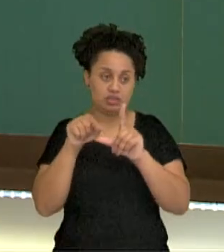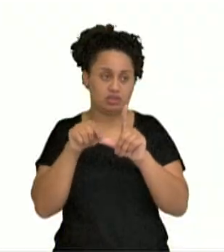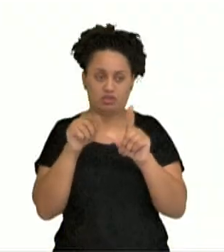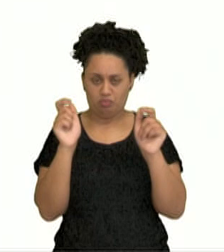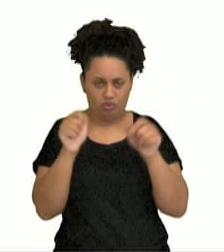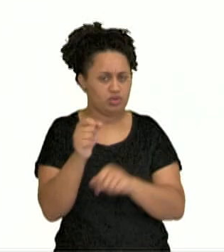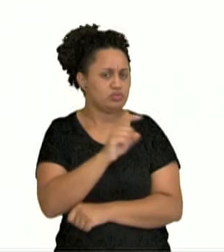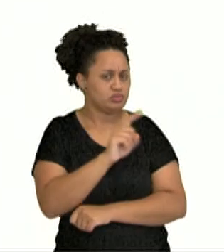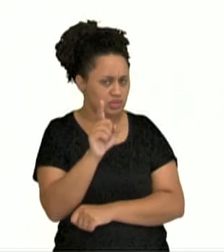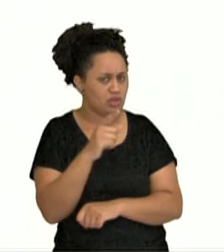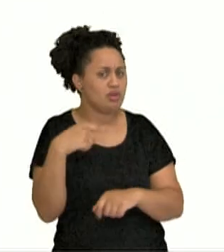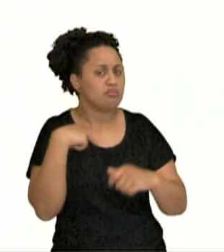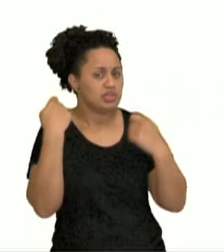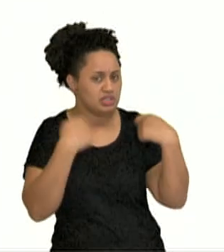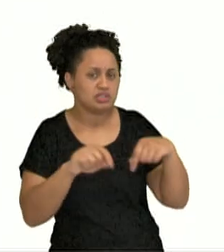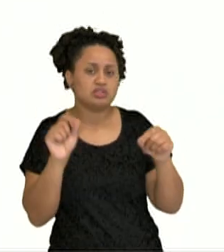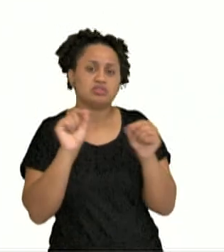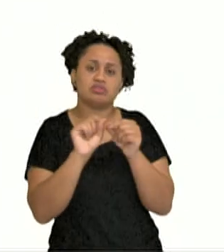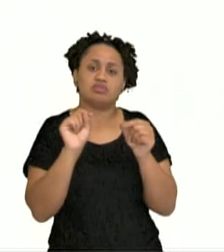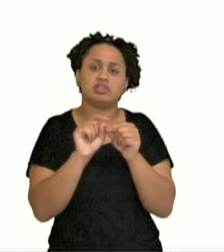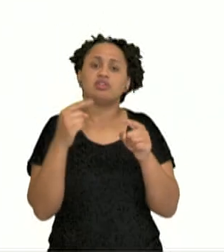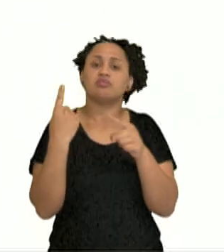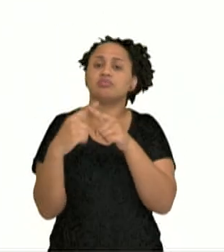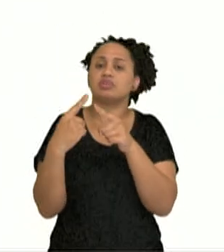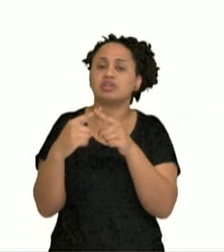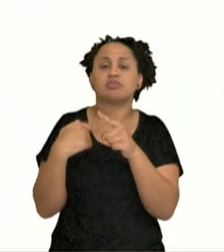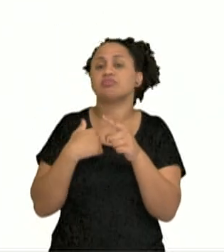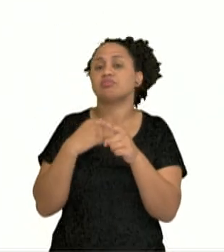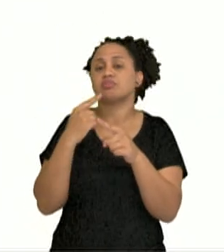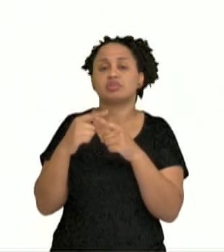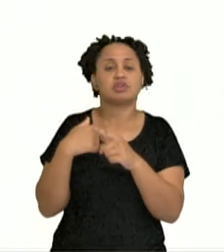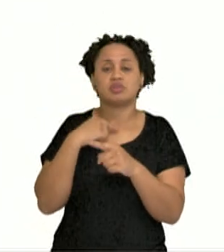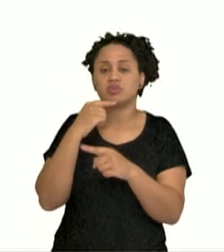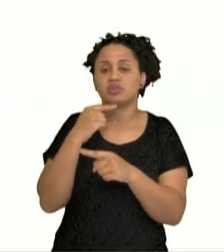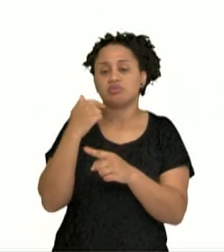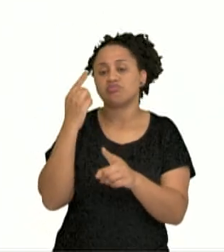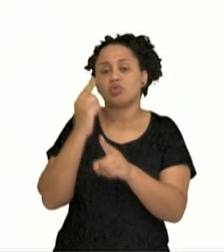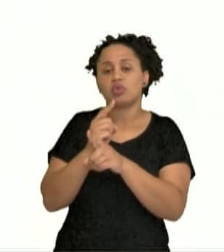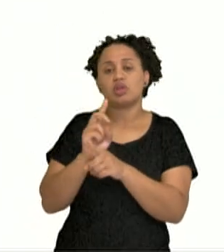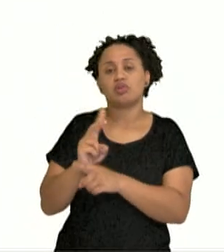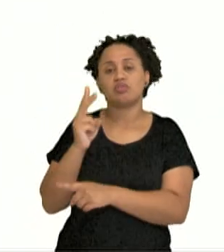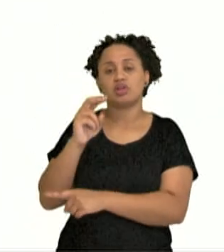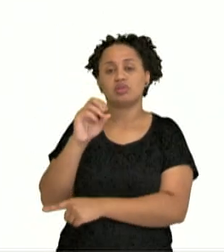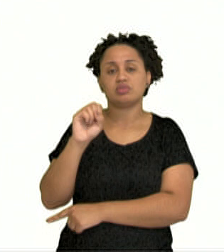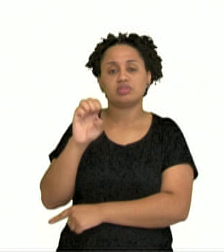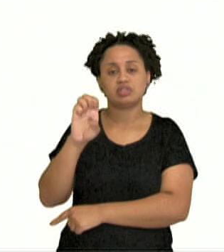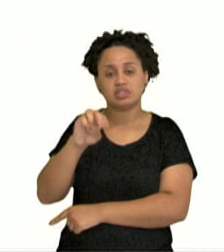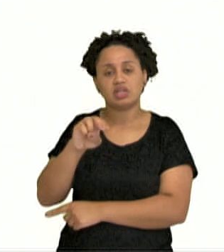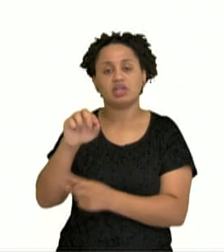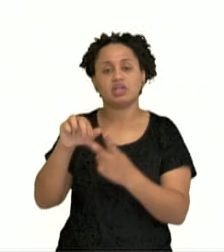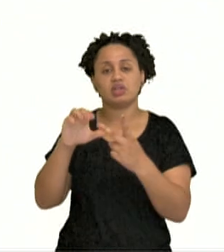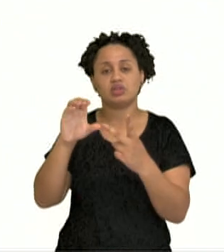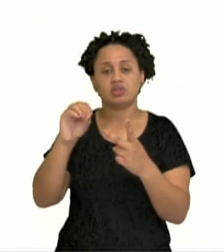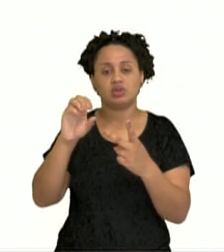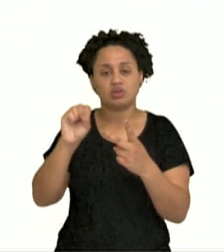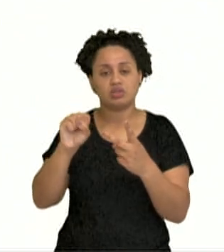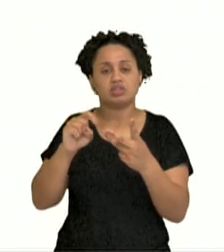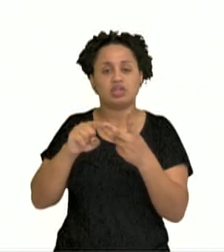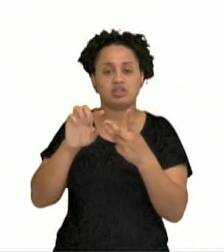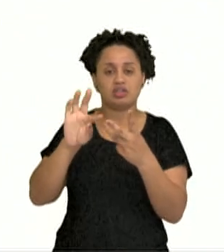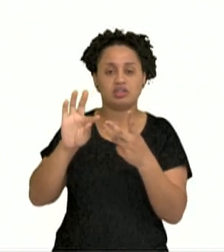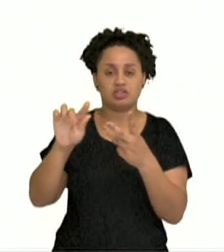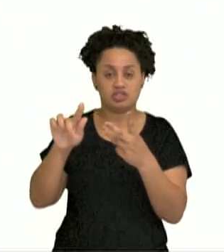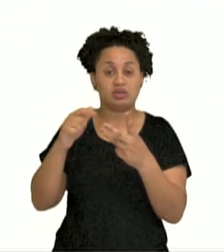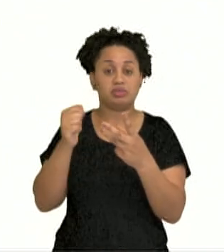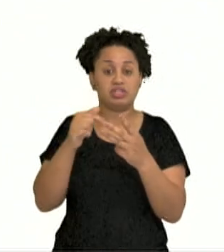devo, Por quê? Porque eu não consigo encontrar valores de seno, cosseno e tangente para ângulos que não estejam entre 0 e